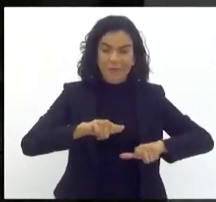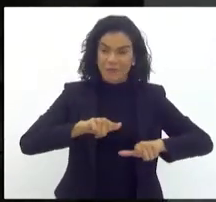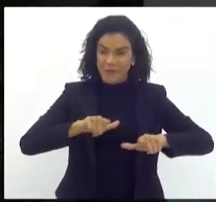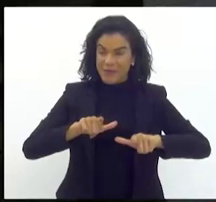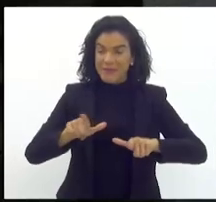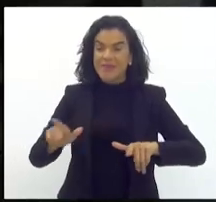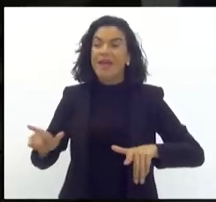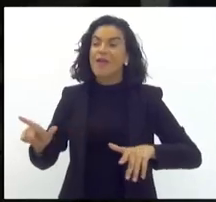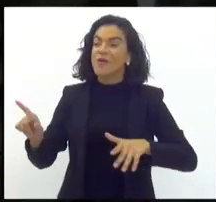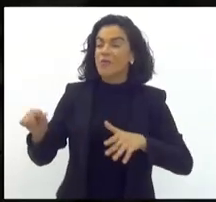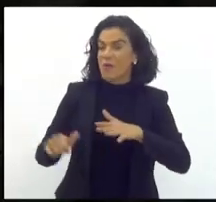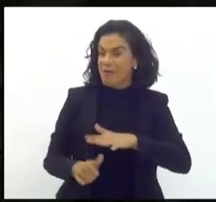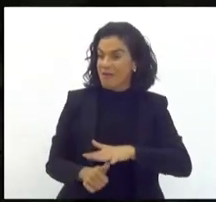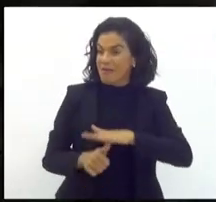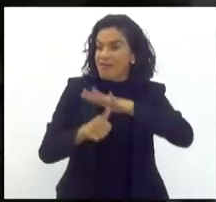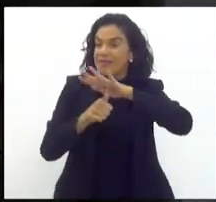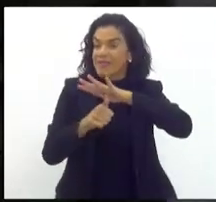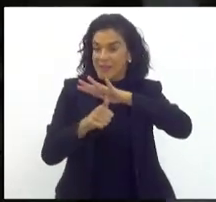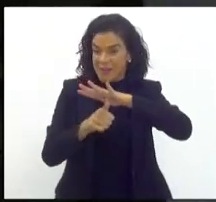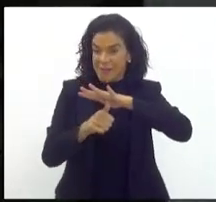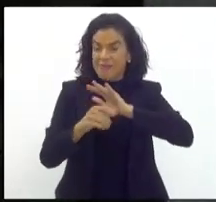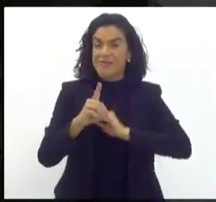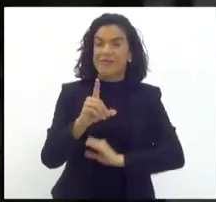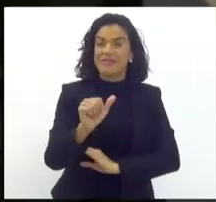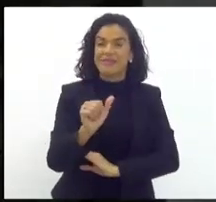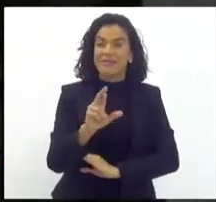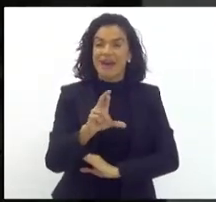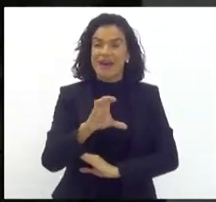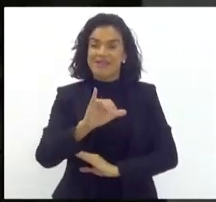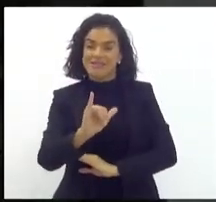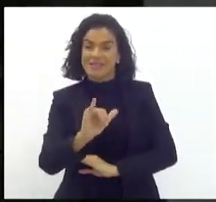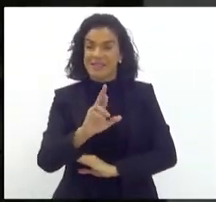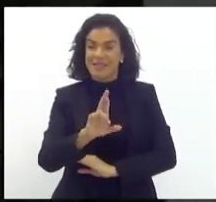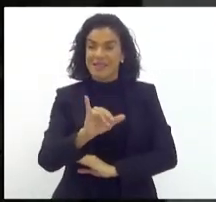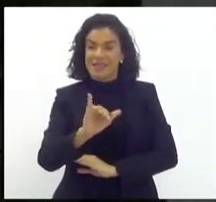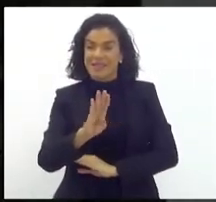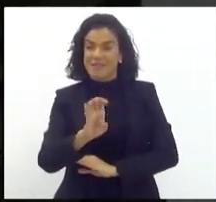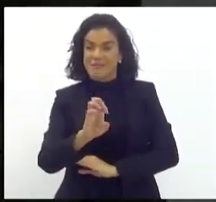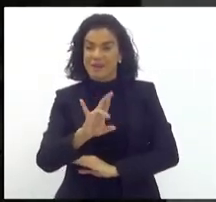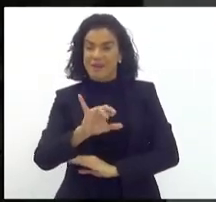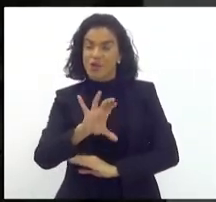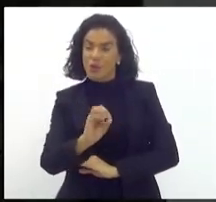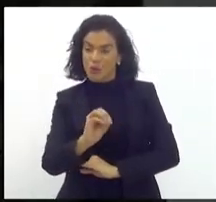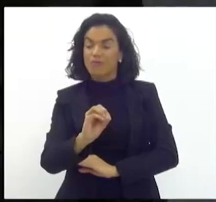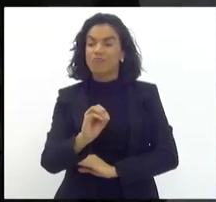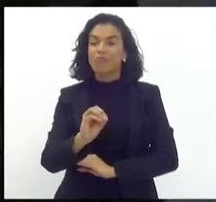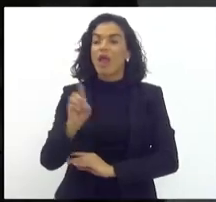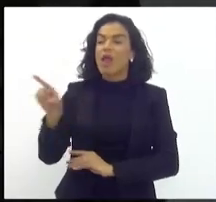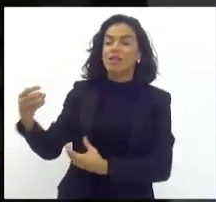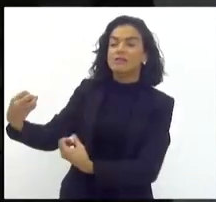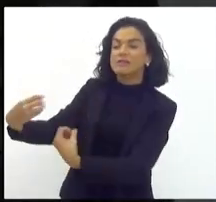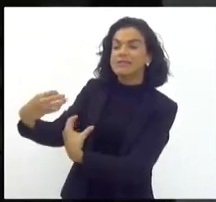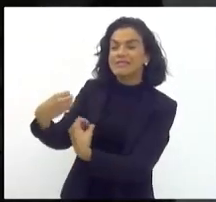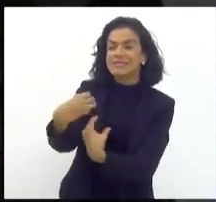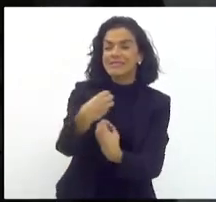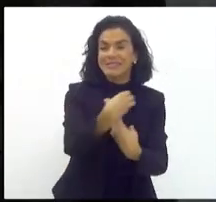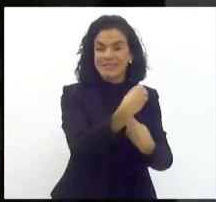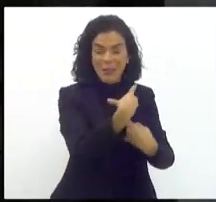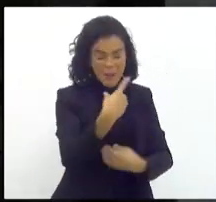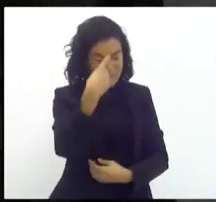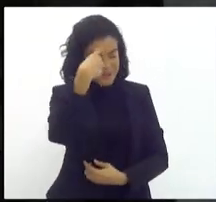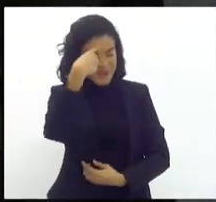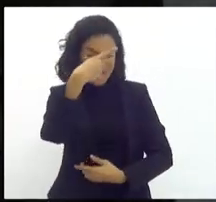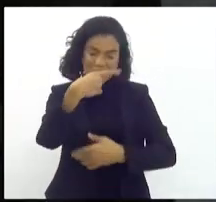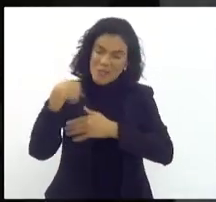uma liderança que foi Darcy Ribeiro e pensando em Darcy naquilo que nos ensinou e pensando